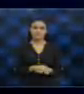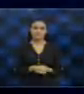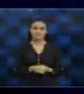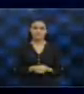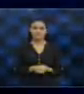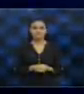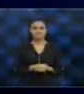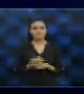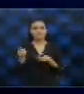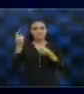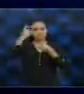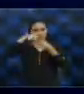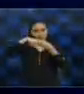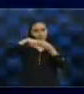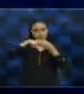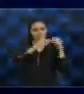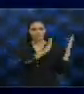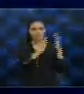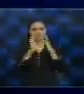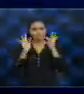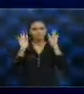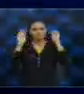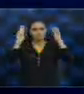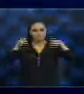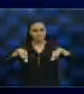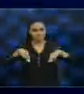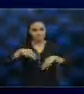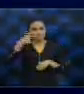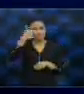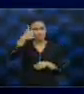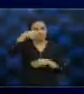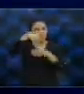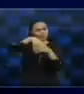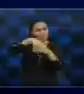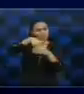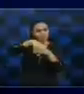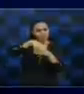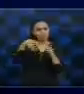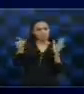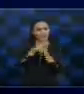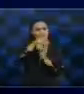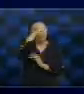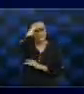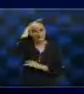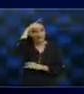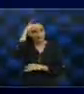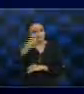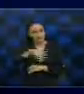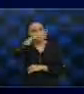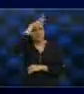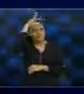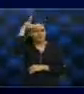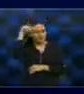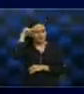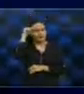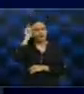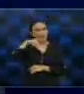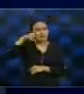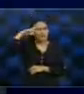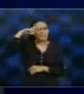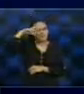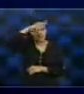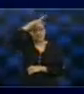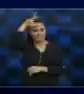E estamos de volta com o último bloco do debate, segundo turno, eleições à Prefeitura de Manaus. É a Band Amazonas,